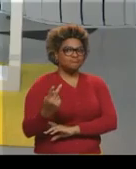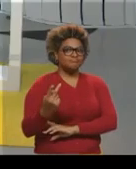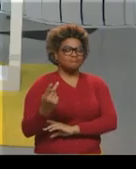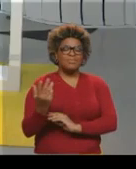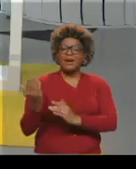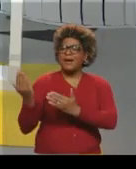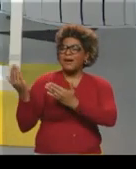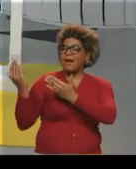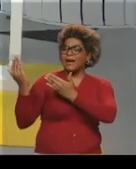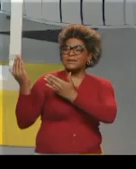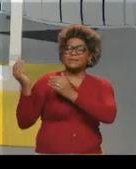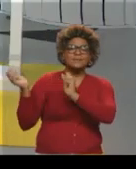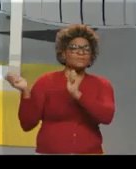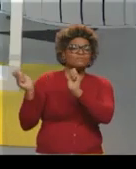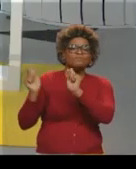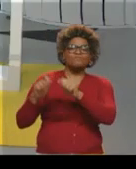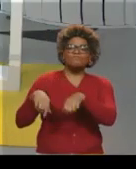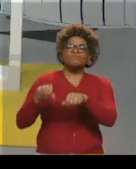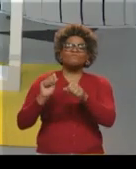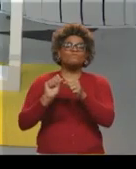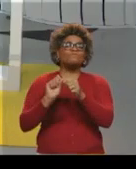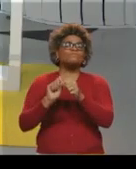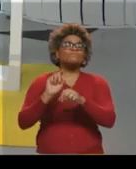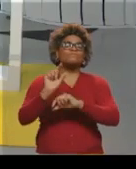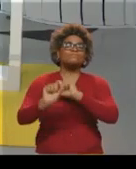a estrutura